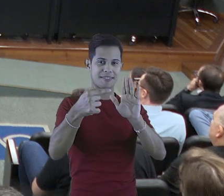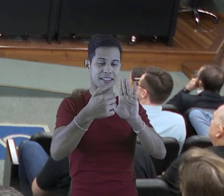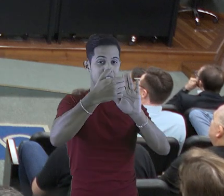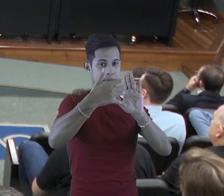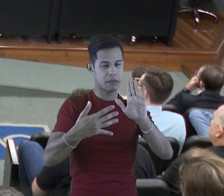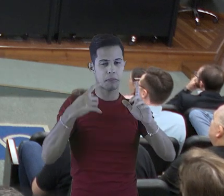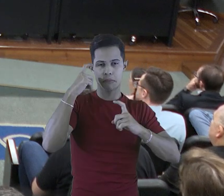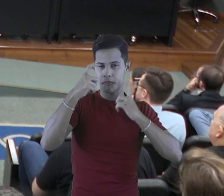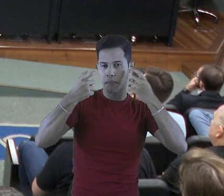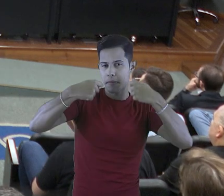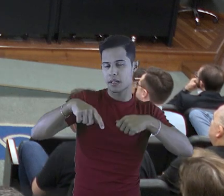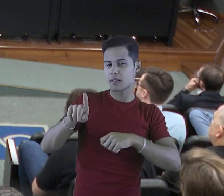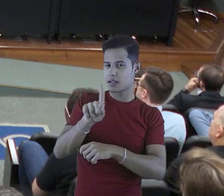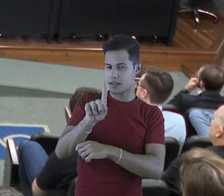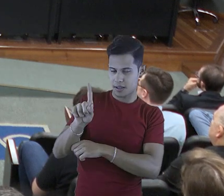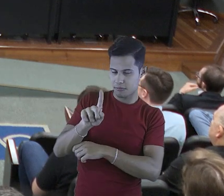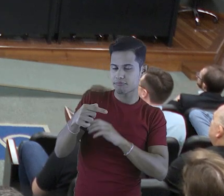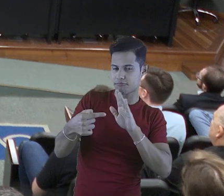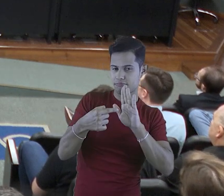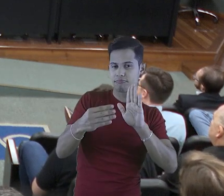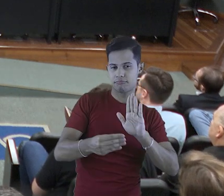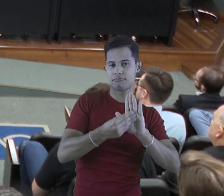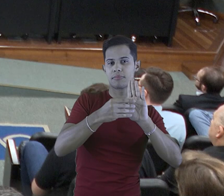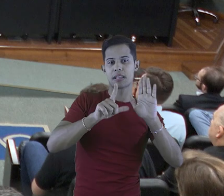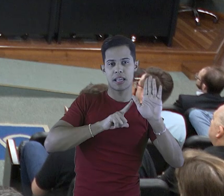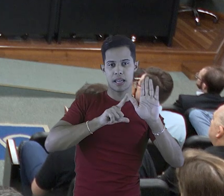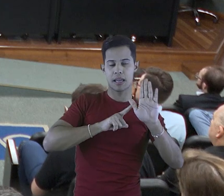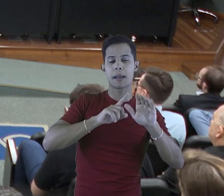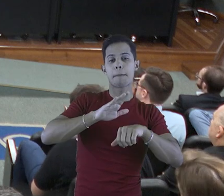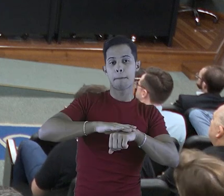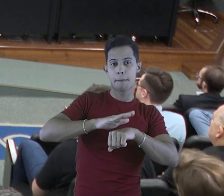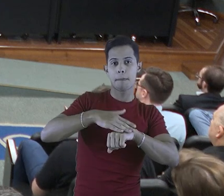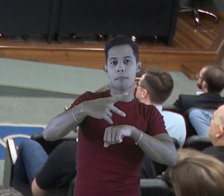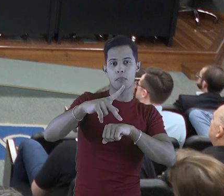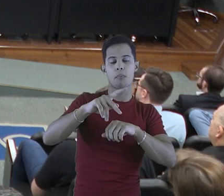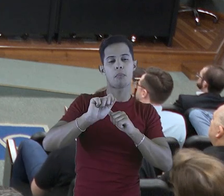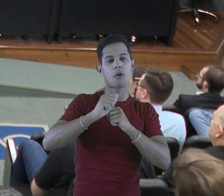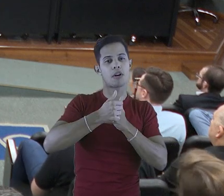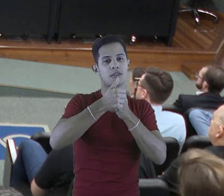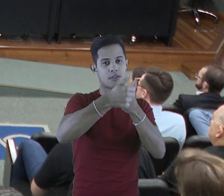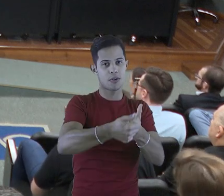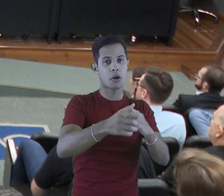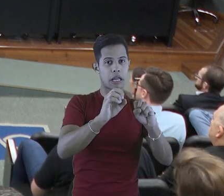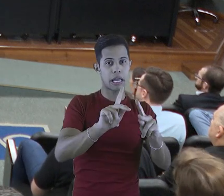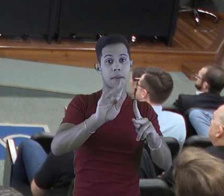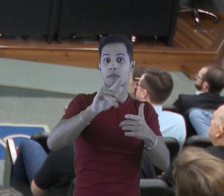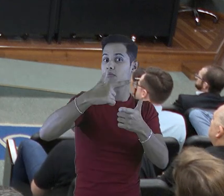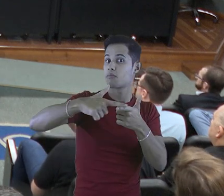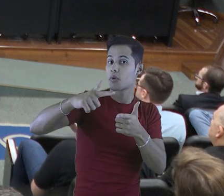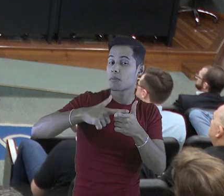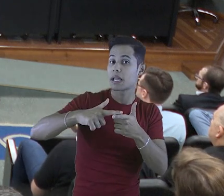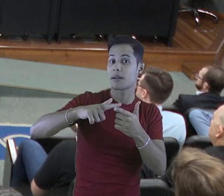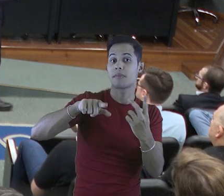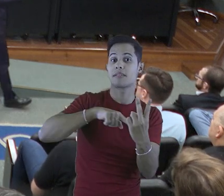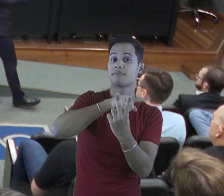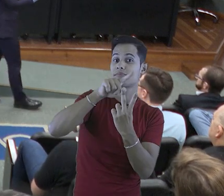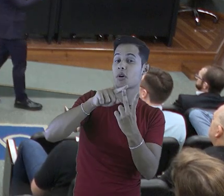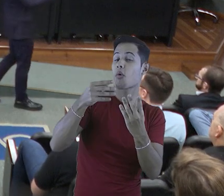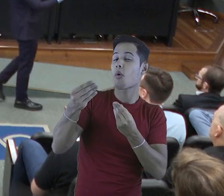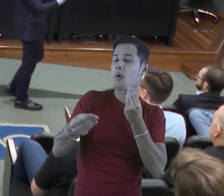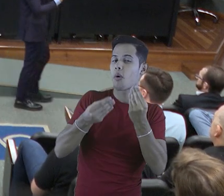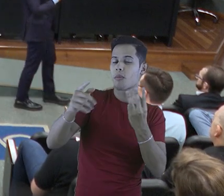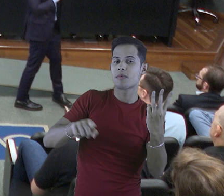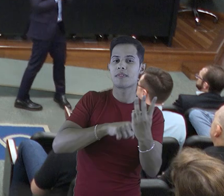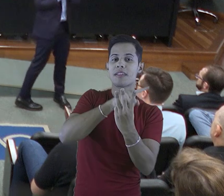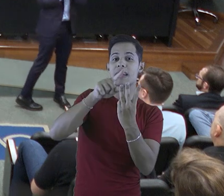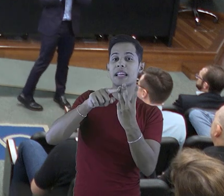preocupar. E vocês podem partir para esse mínimo. Mas esse é um problema. Como fazer? E o terceiro grande problema